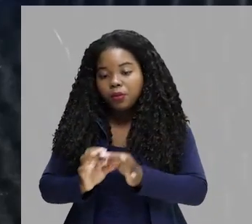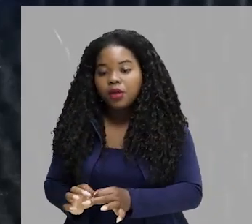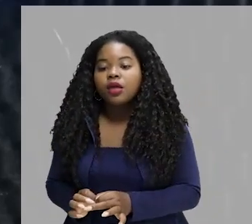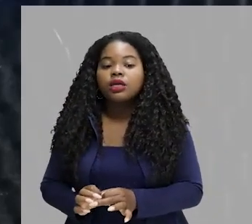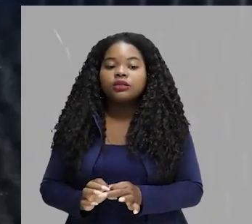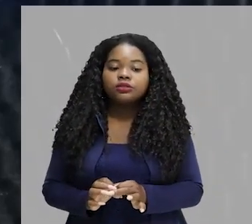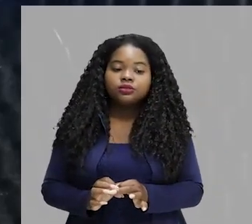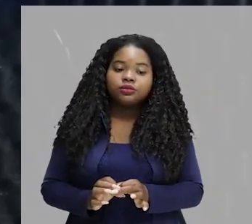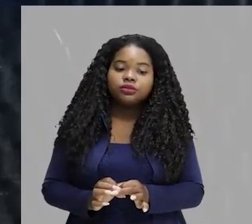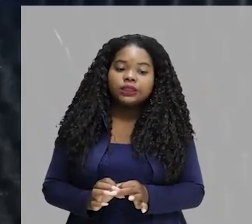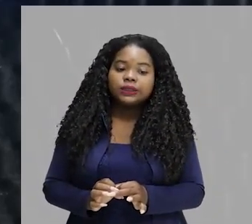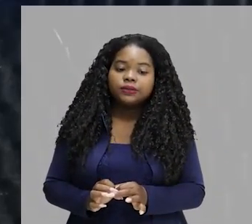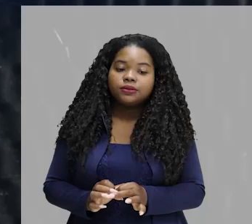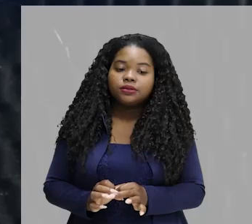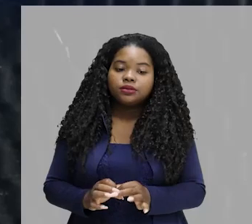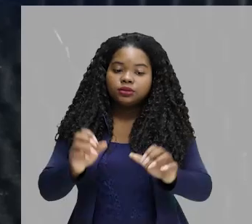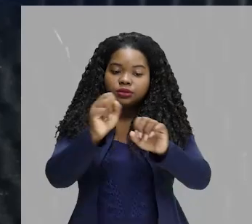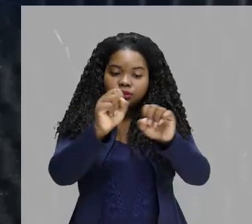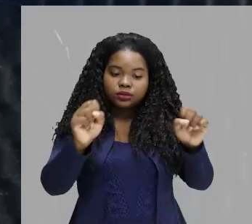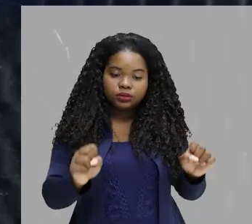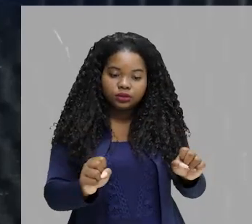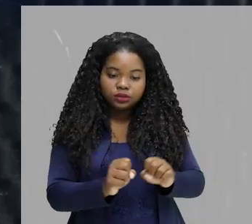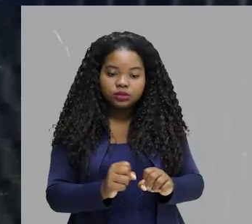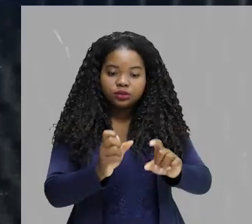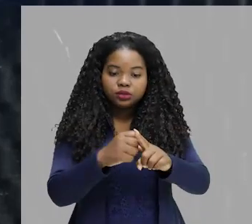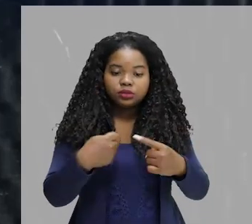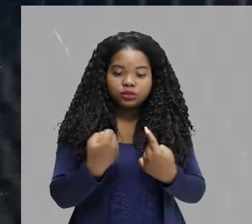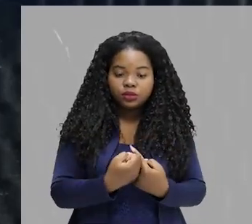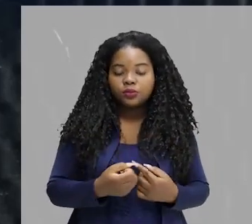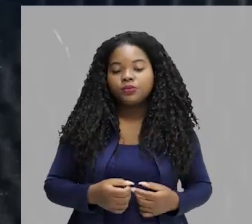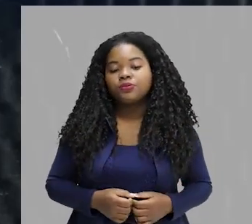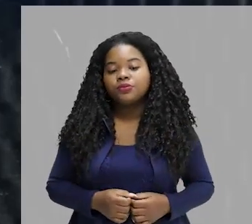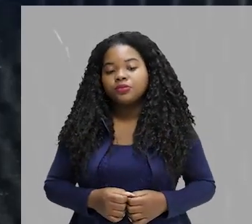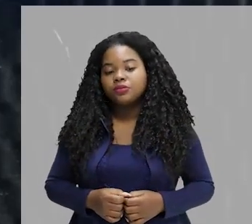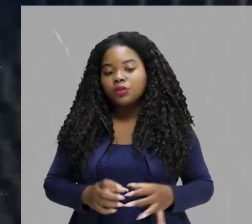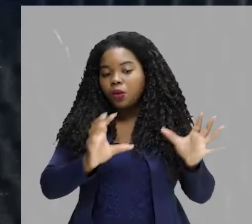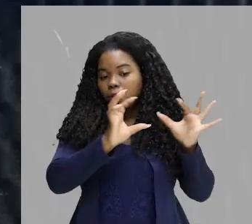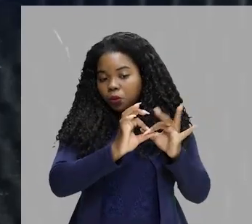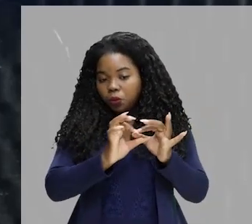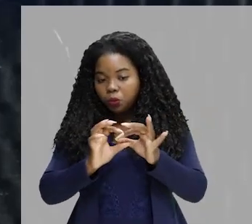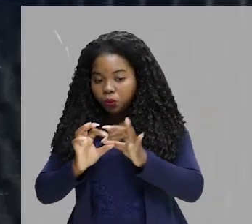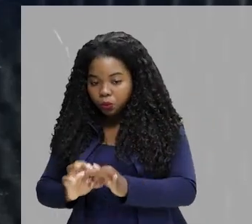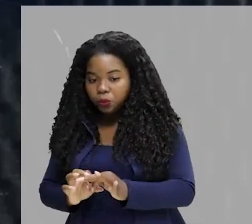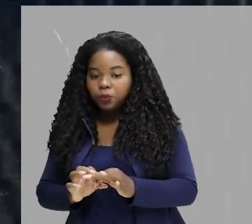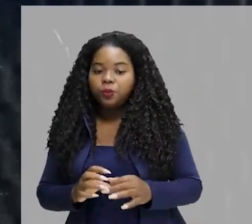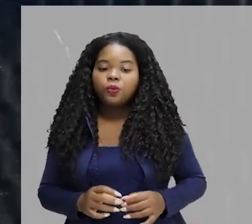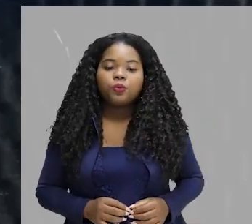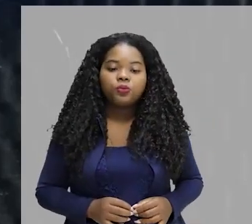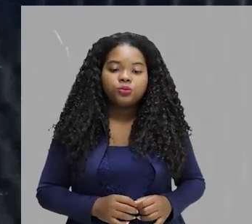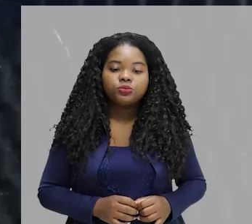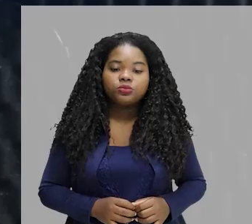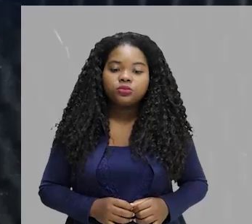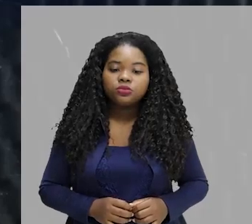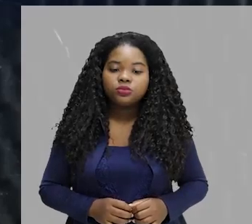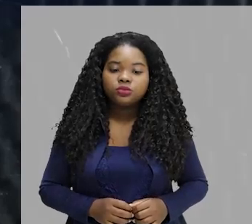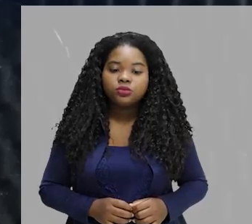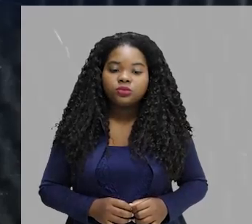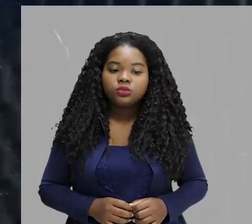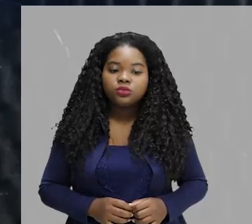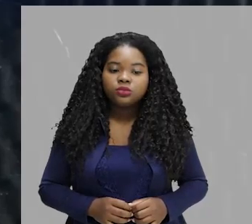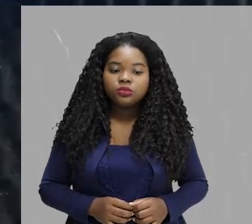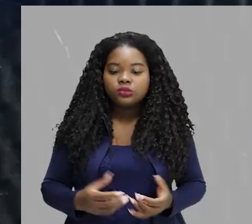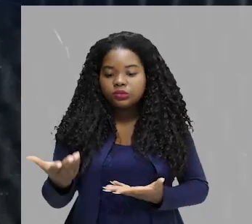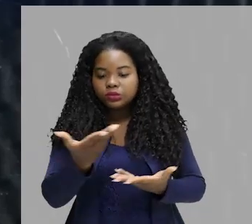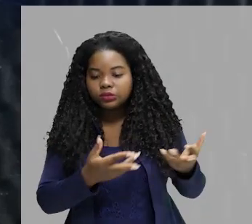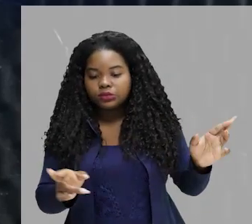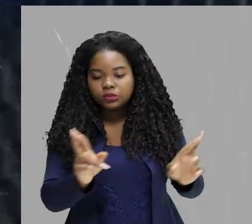que a gente está chamando aqui de sistema social, certo? Sistema social é o contexto, certo? Interação social